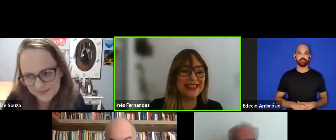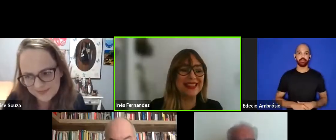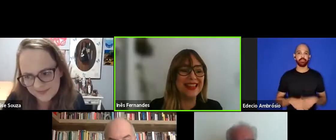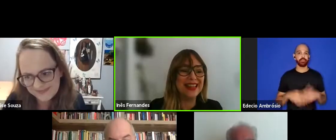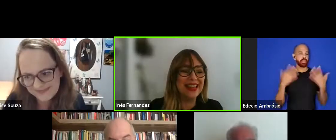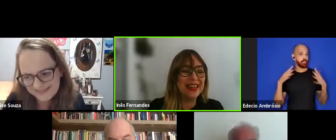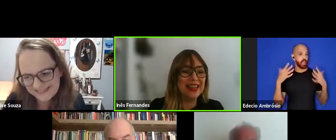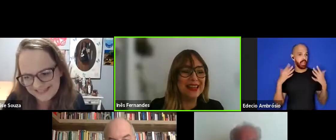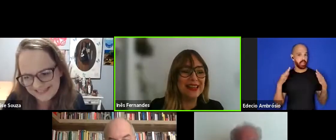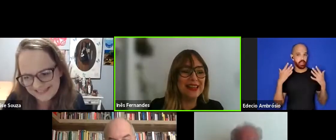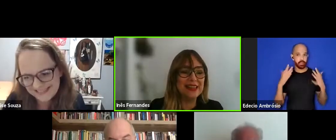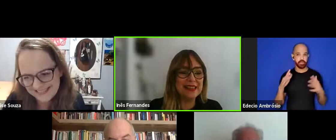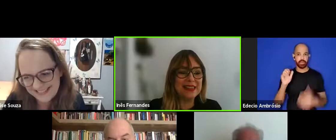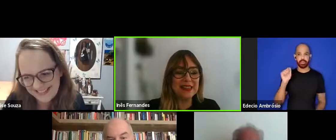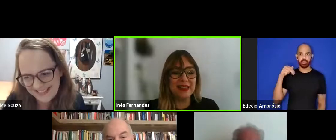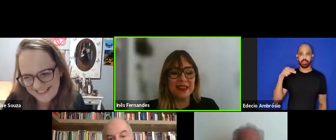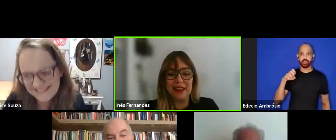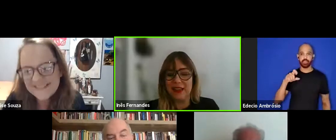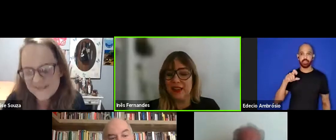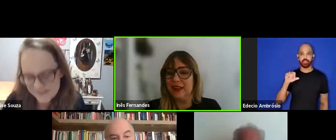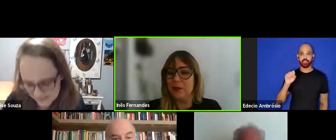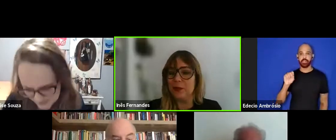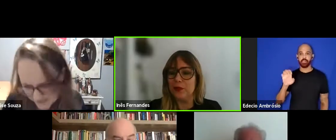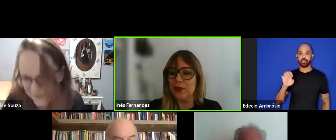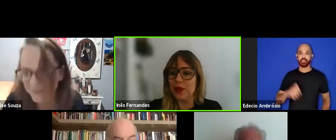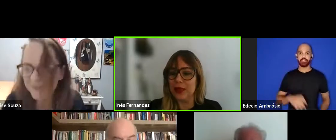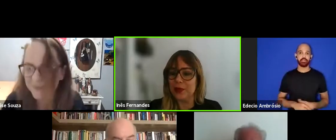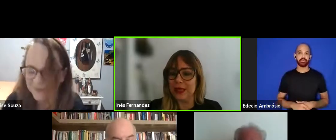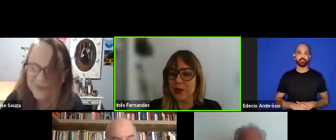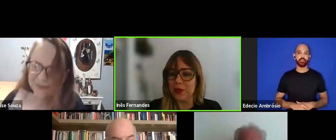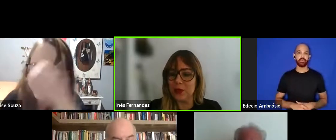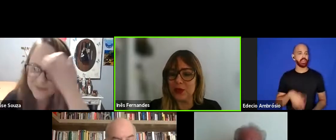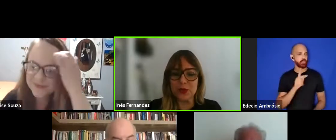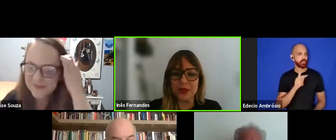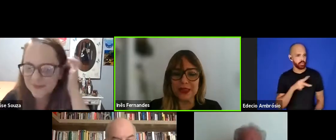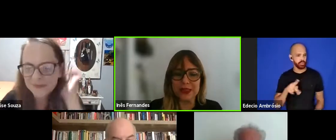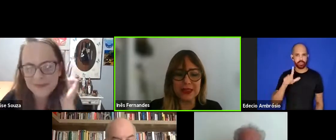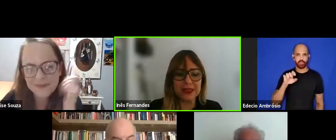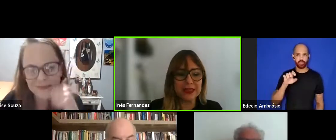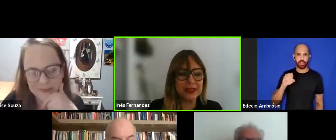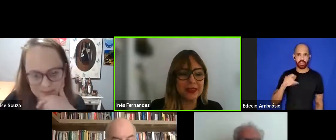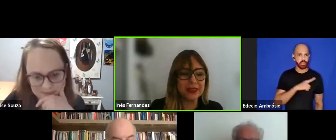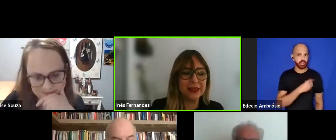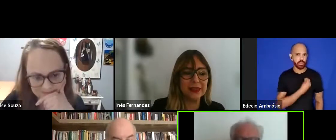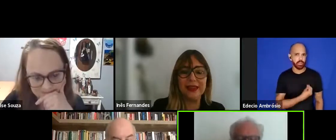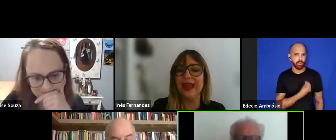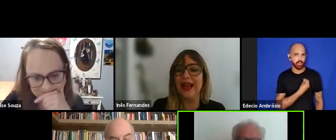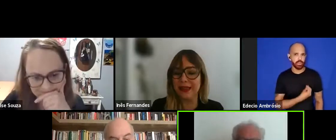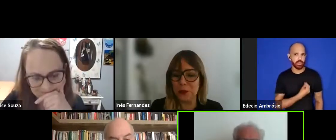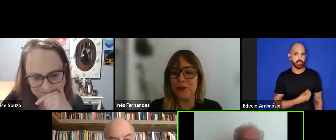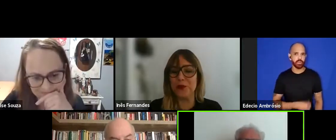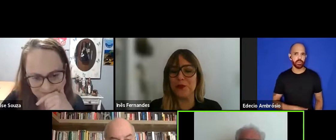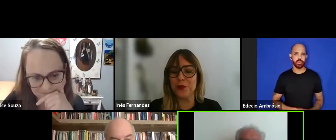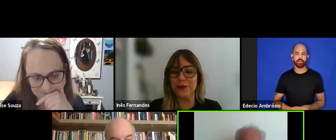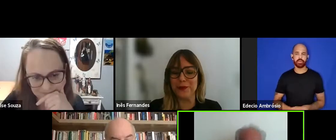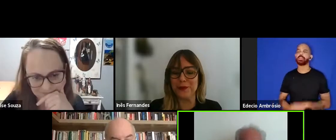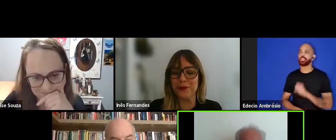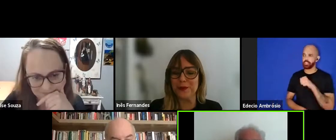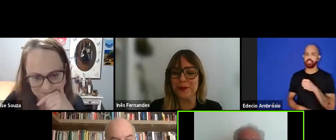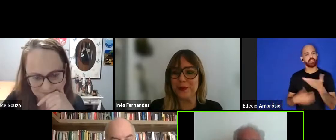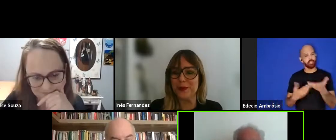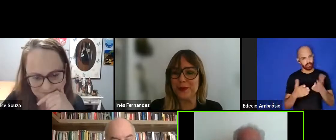parabéns, Annelise. Professor Léo está conosco? Sim. Ah, então, por